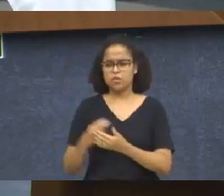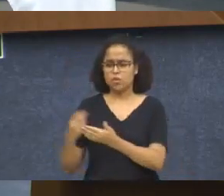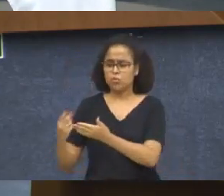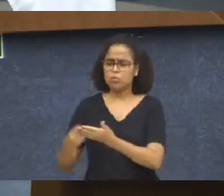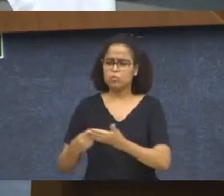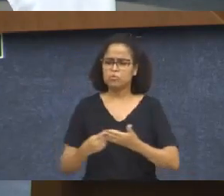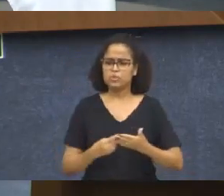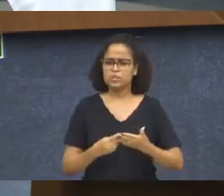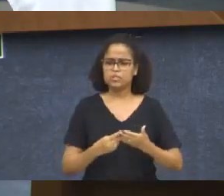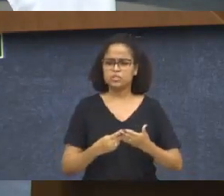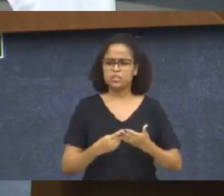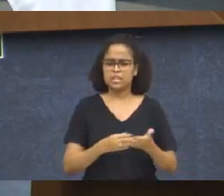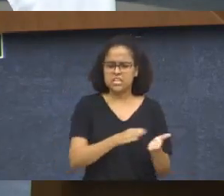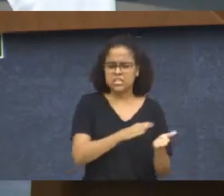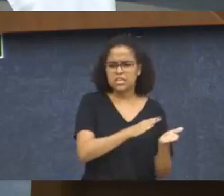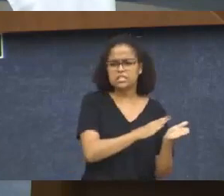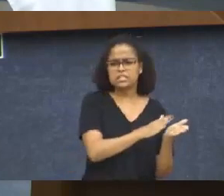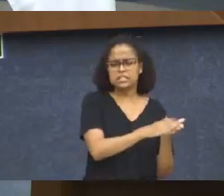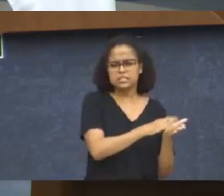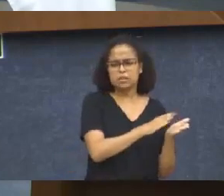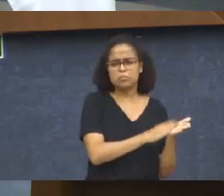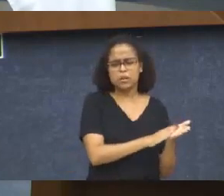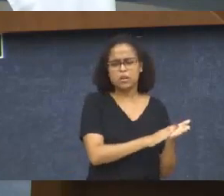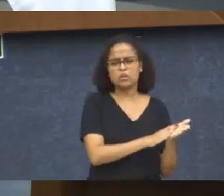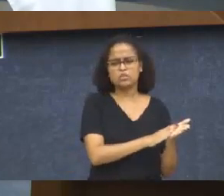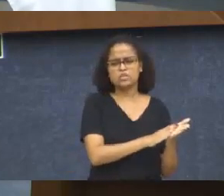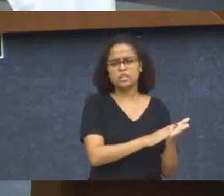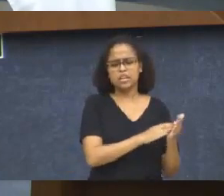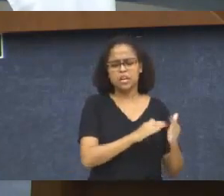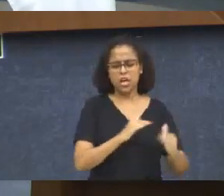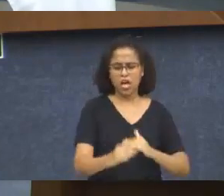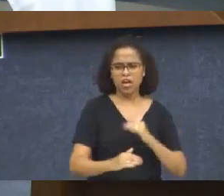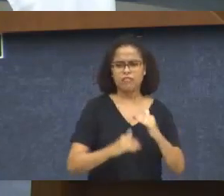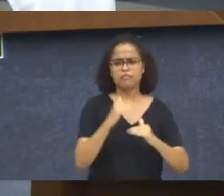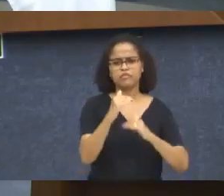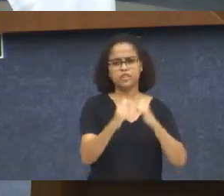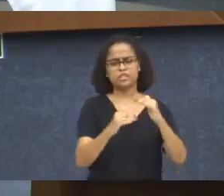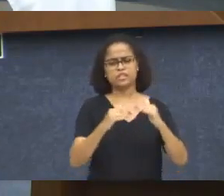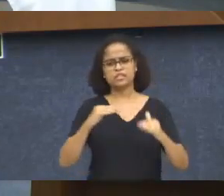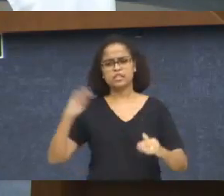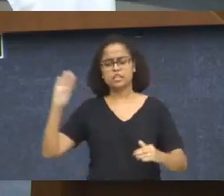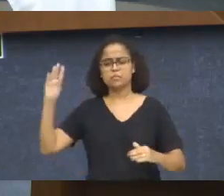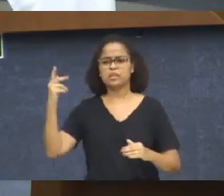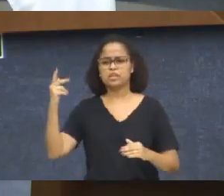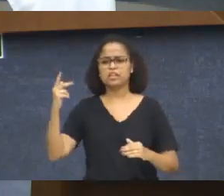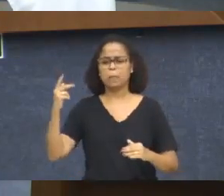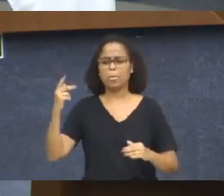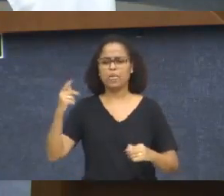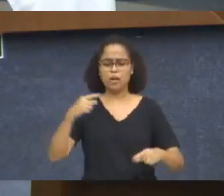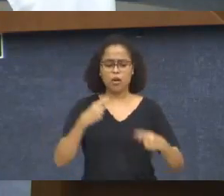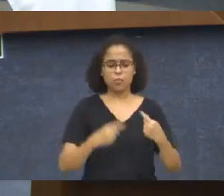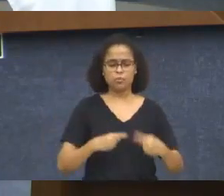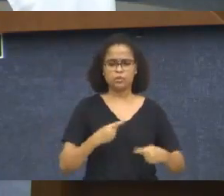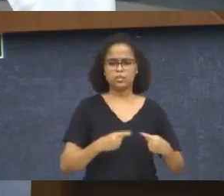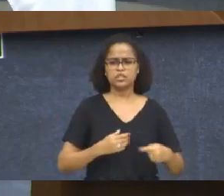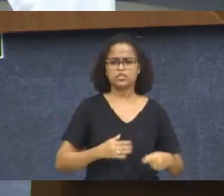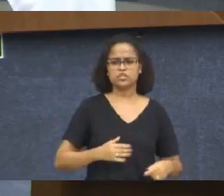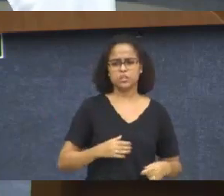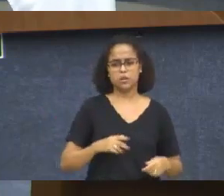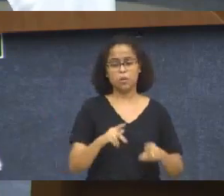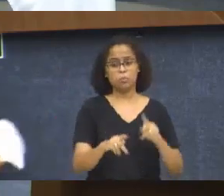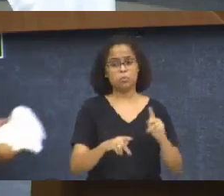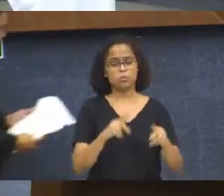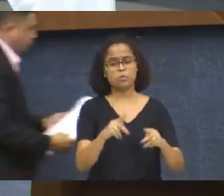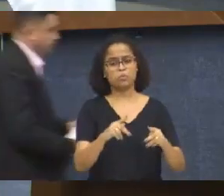Belo Horizonte para ser um modelo para os demais municípios de Belo Horizonte. E a ideia é tornar isso uma política pública estadual, levando